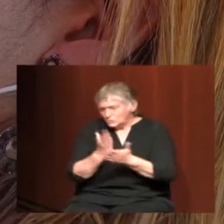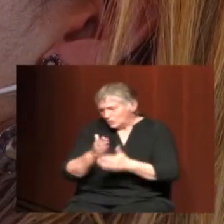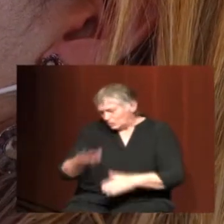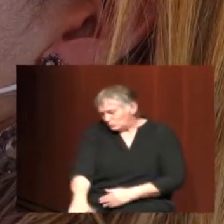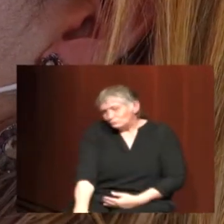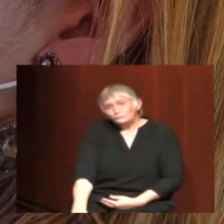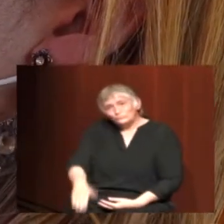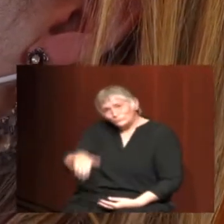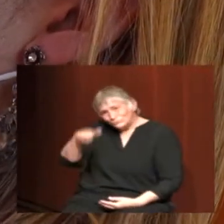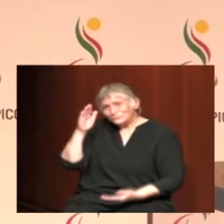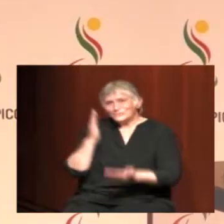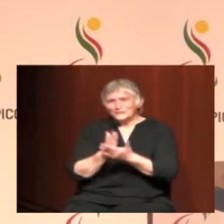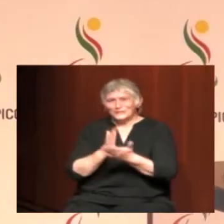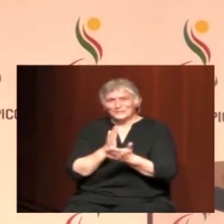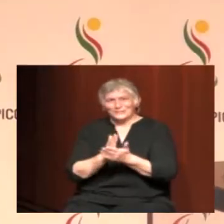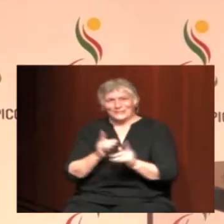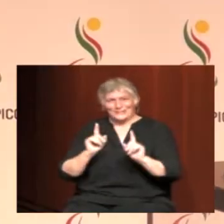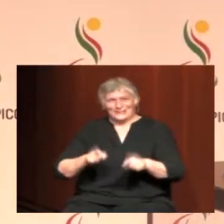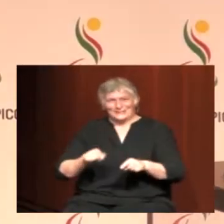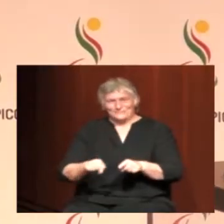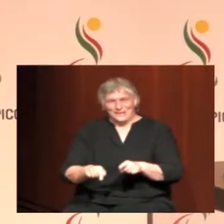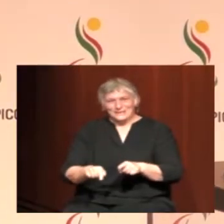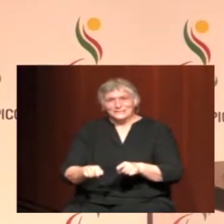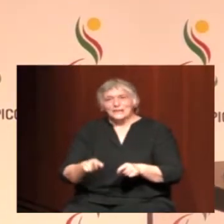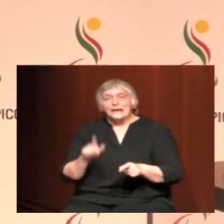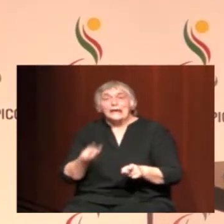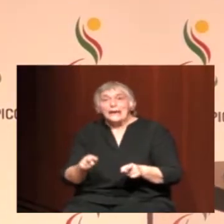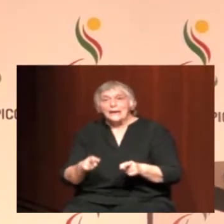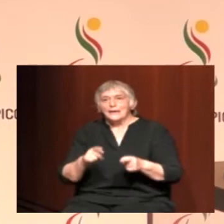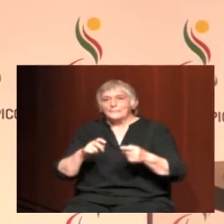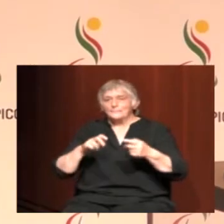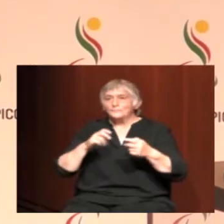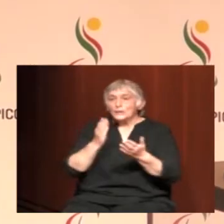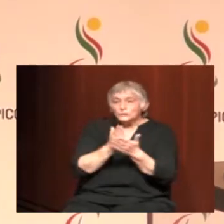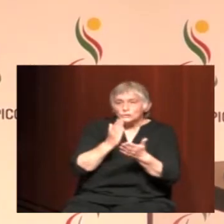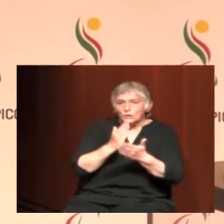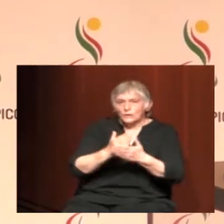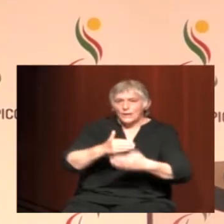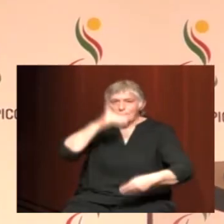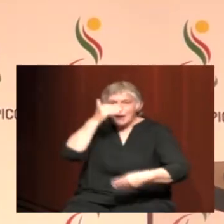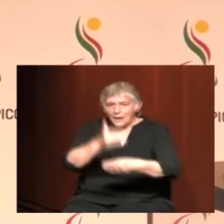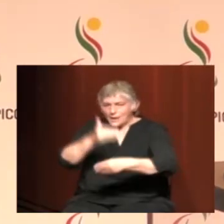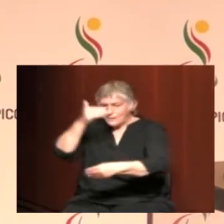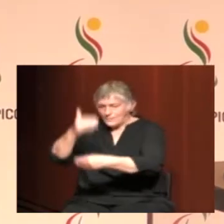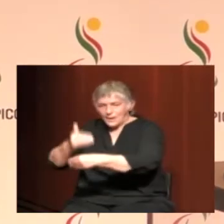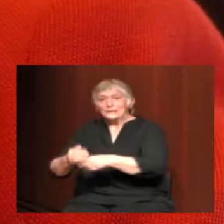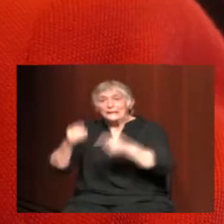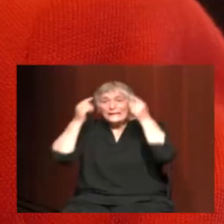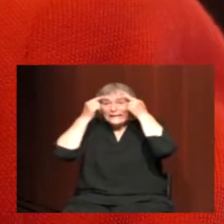devemos retirar as barreiras, no fundo abrir as